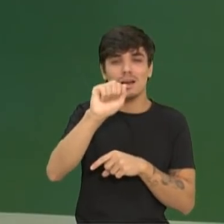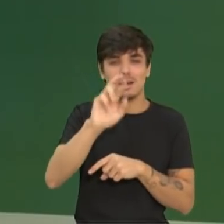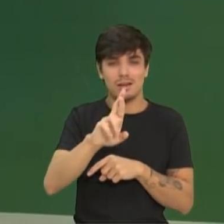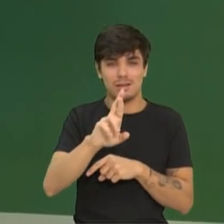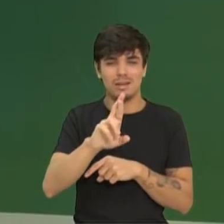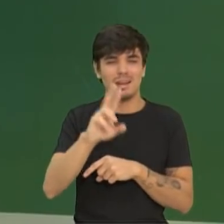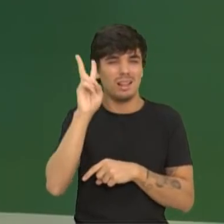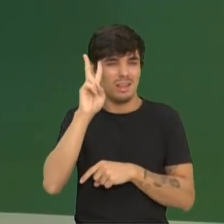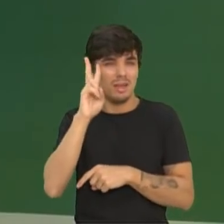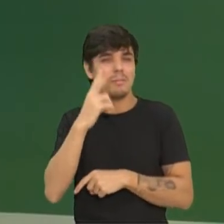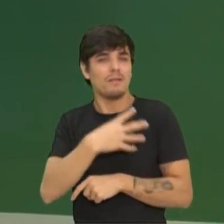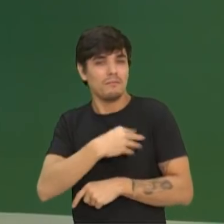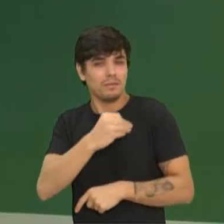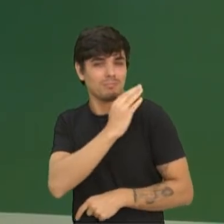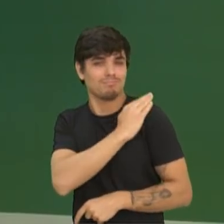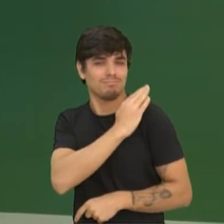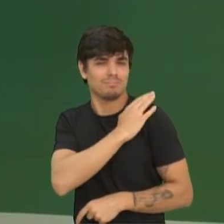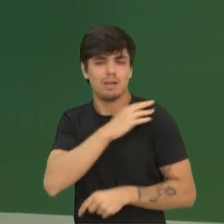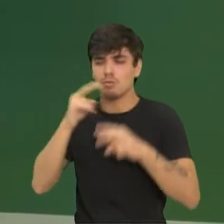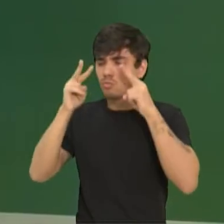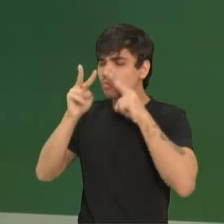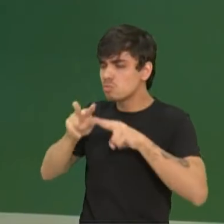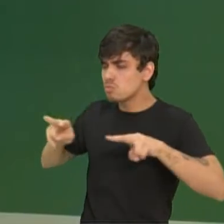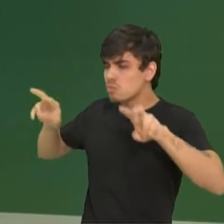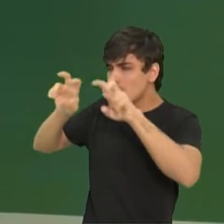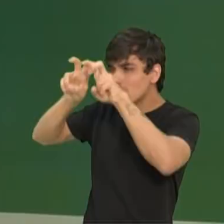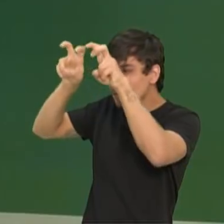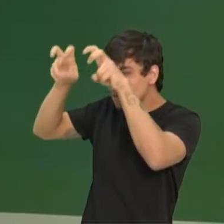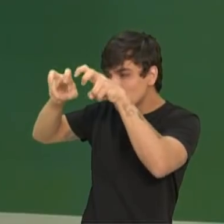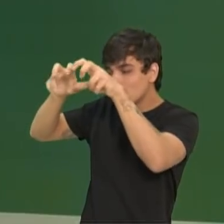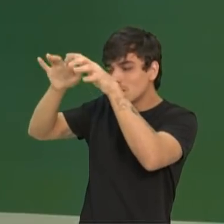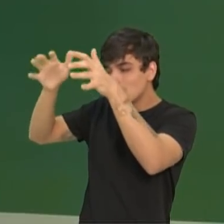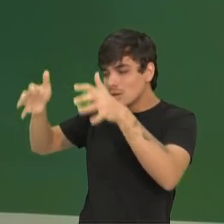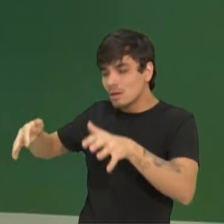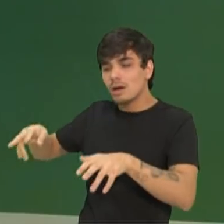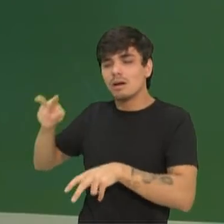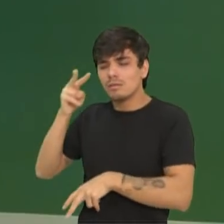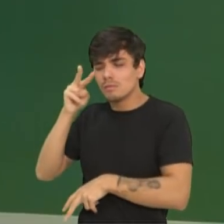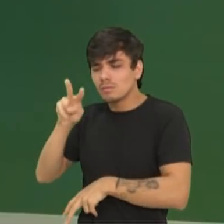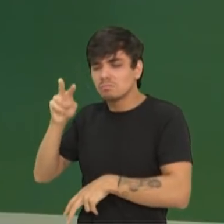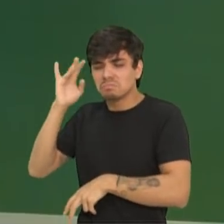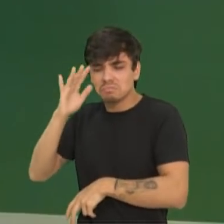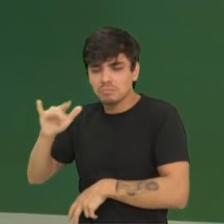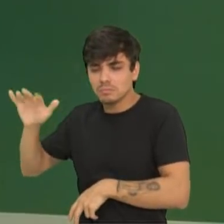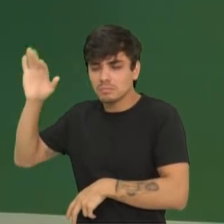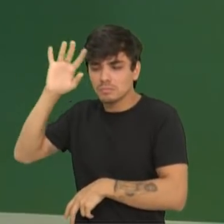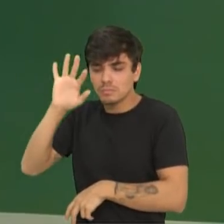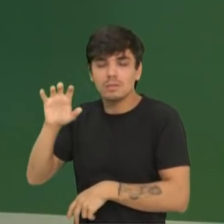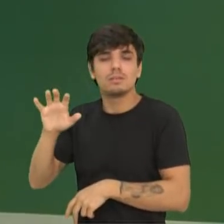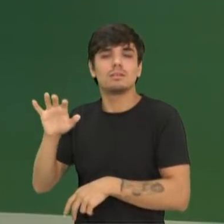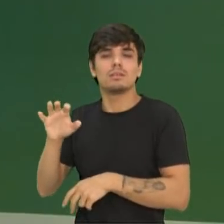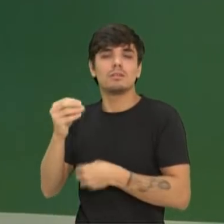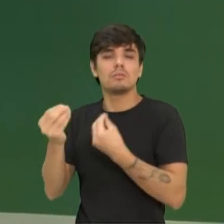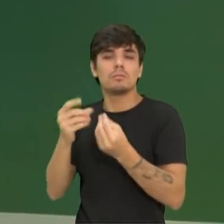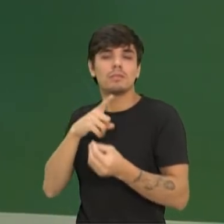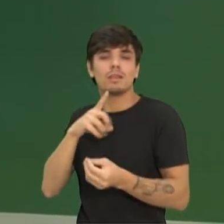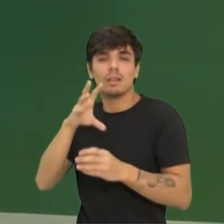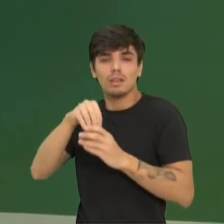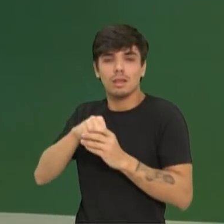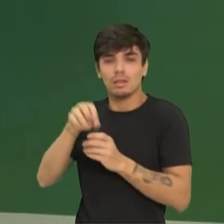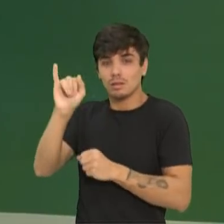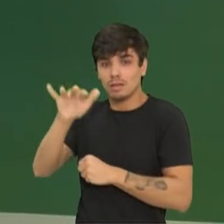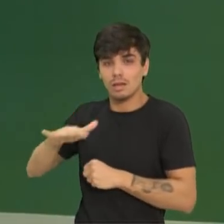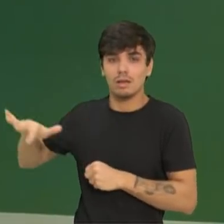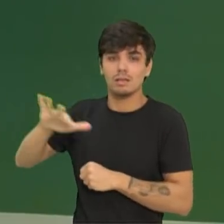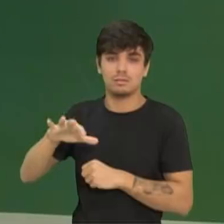ficam olhando, observando no alto do morro a Ilha Perdida e ficam imaginando o que pode haver lá, o que pode